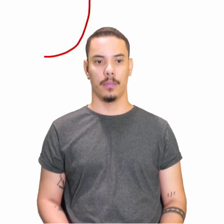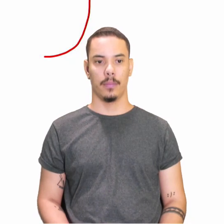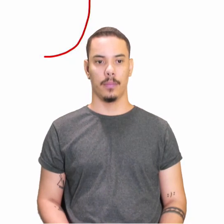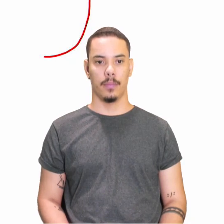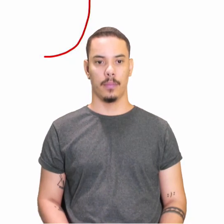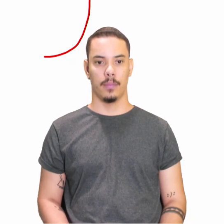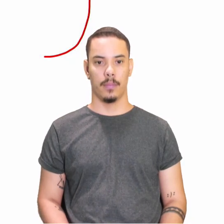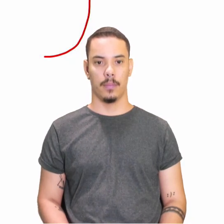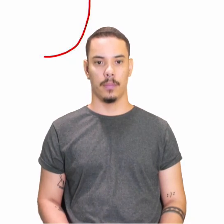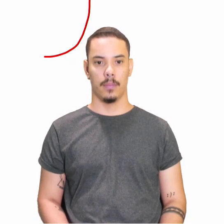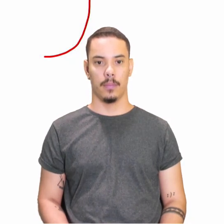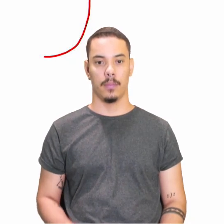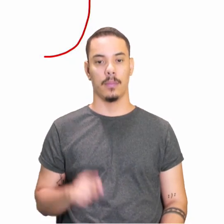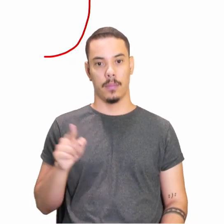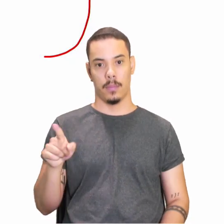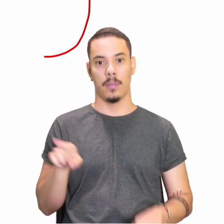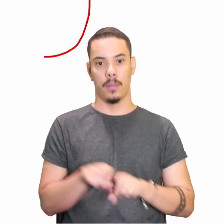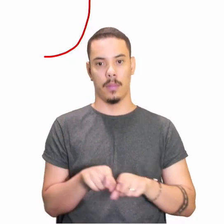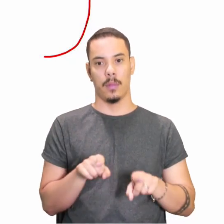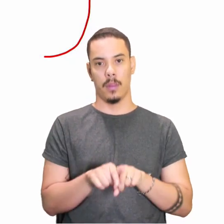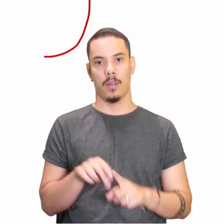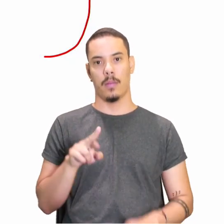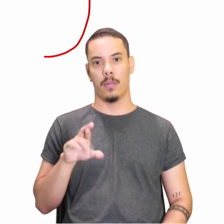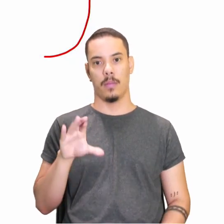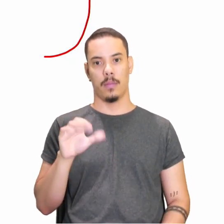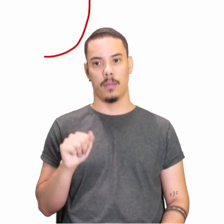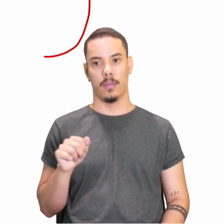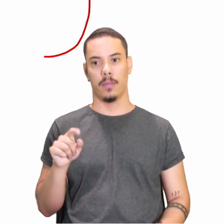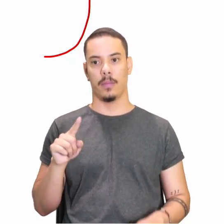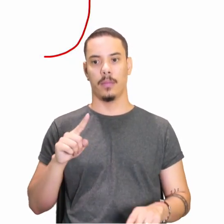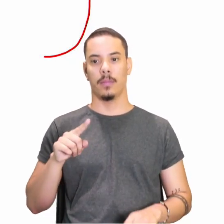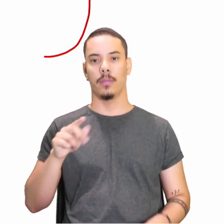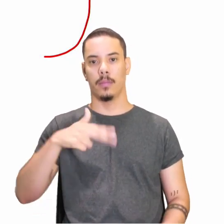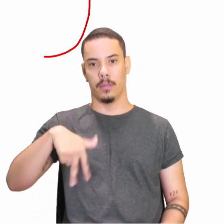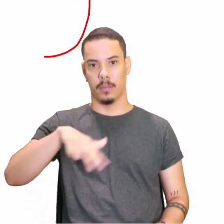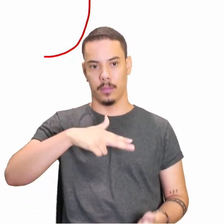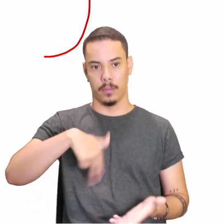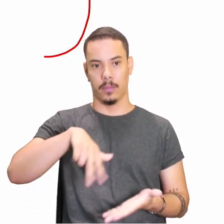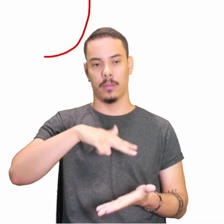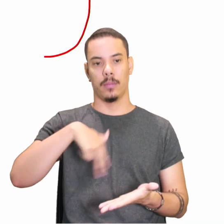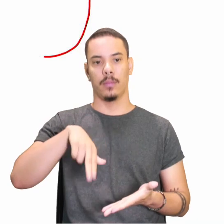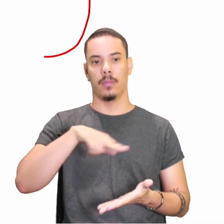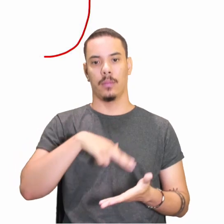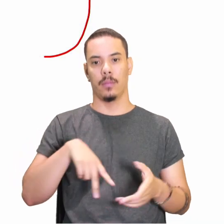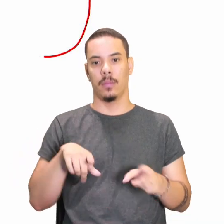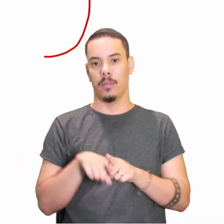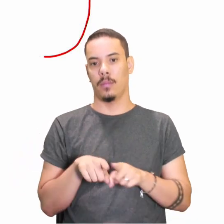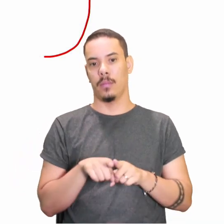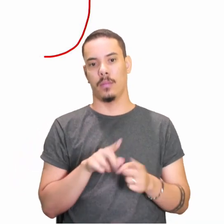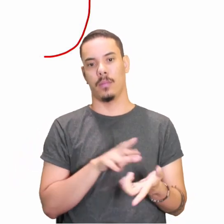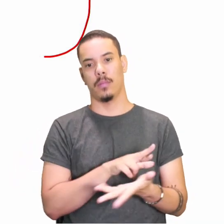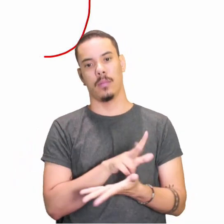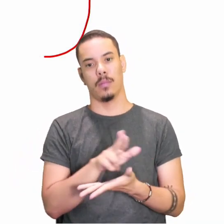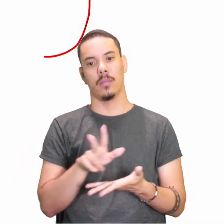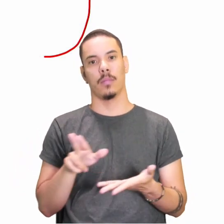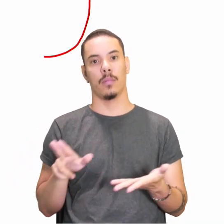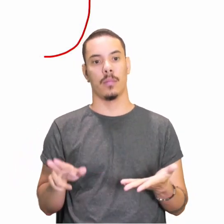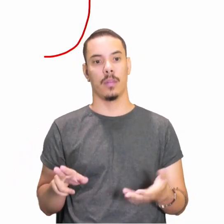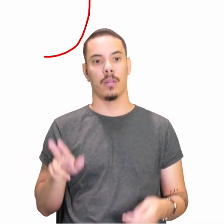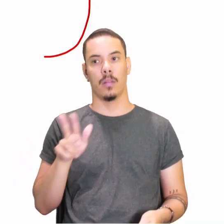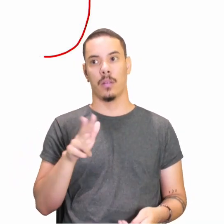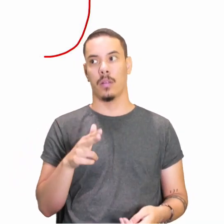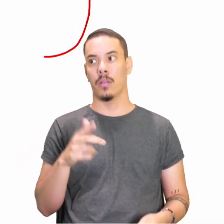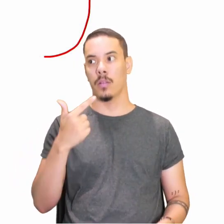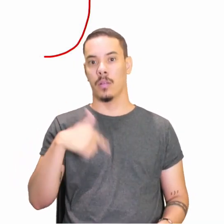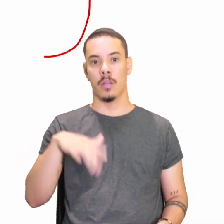Ela saltou em meio da roda com os braços na cintura, rebolando as ilhargas e